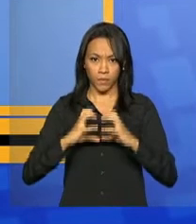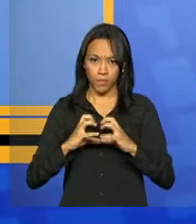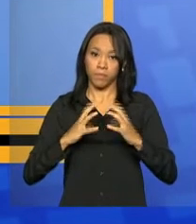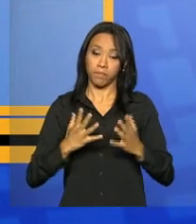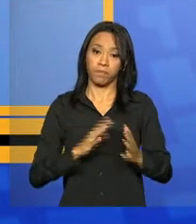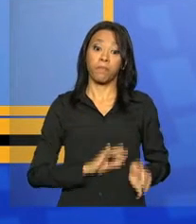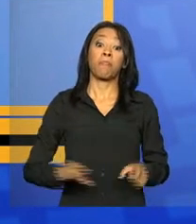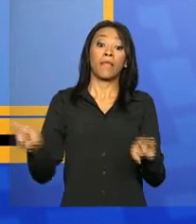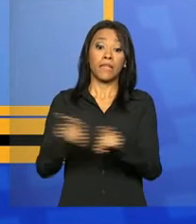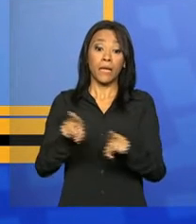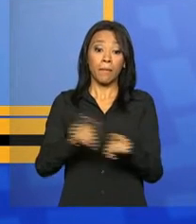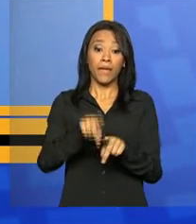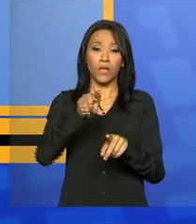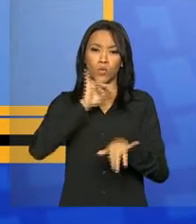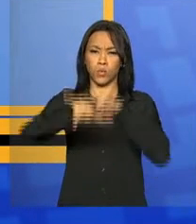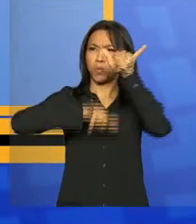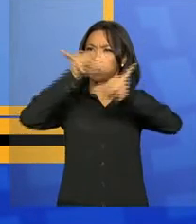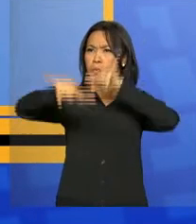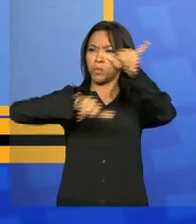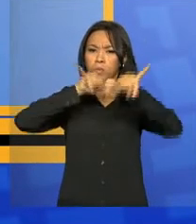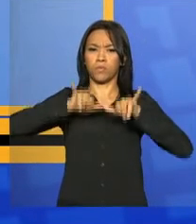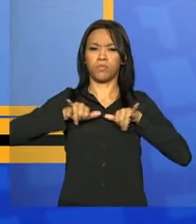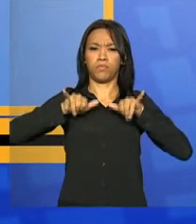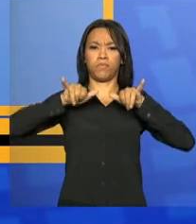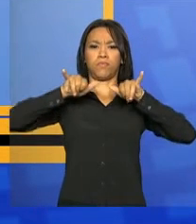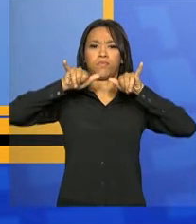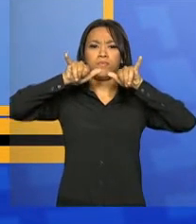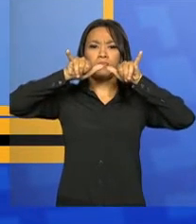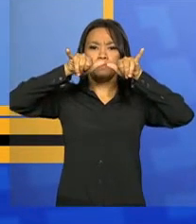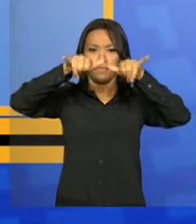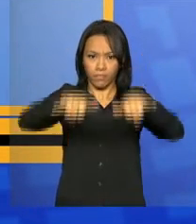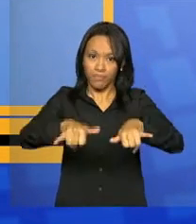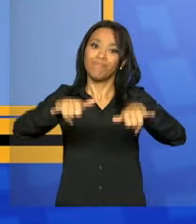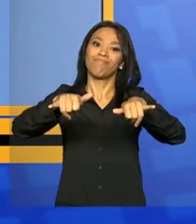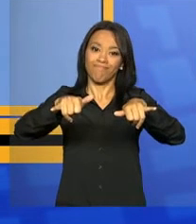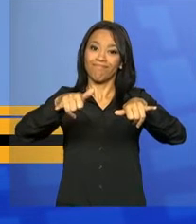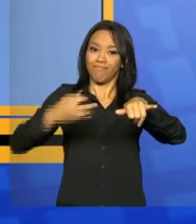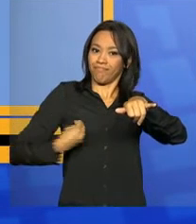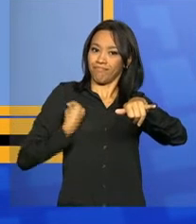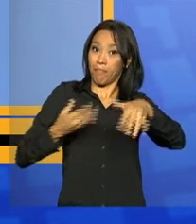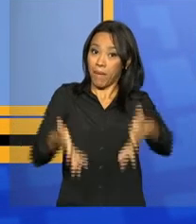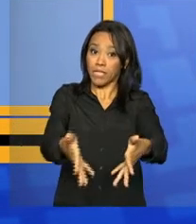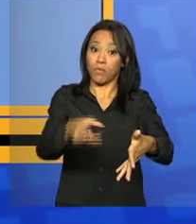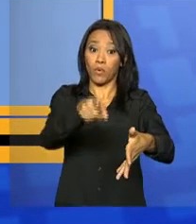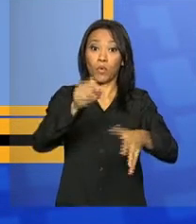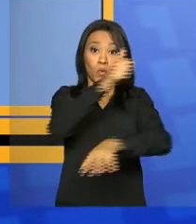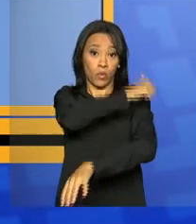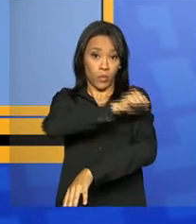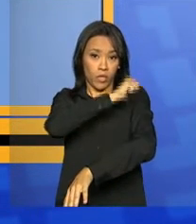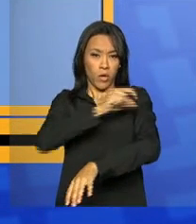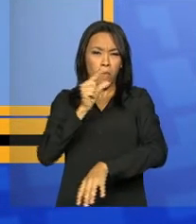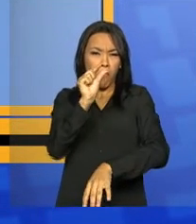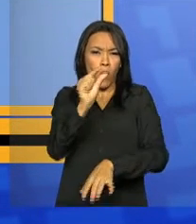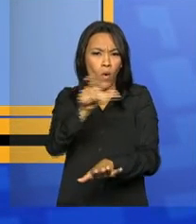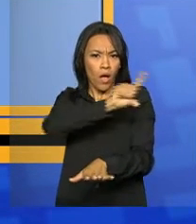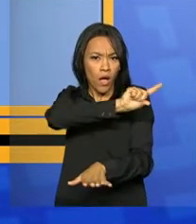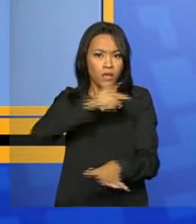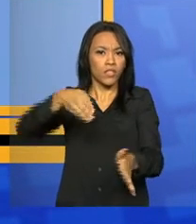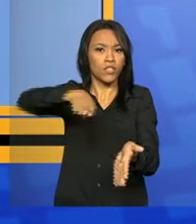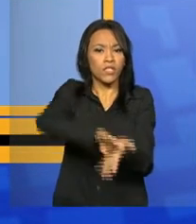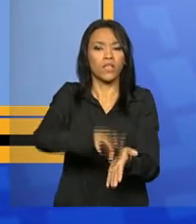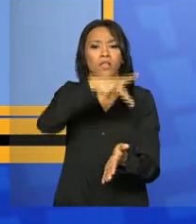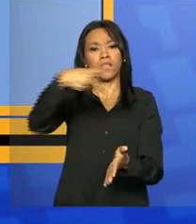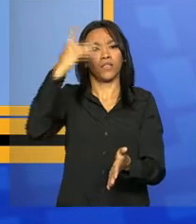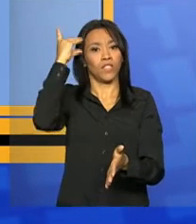a esquadrilha da fumaça também participou do dia nacional de mobilização música 0 no rio de janeiro pouco antes da chegada da presidenta dilma